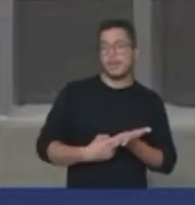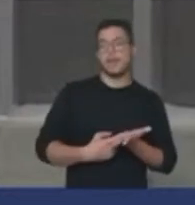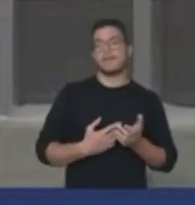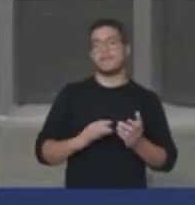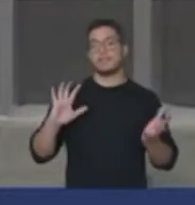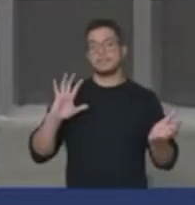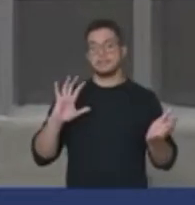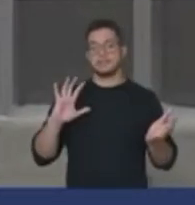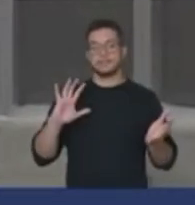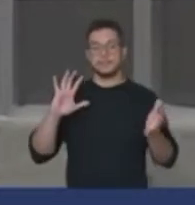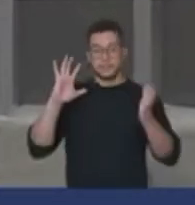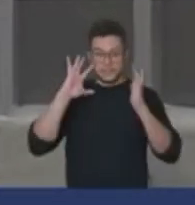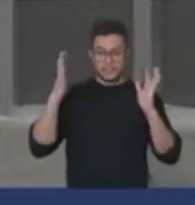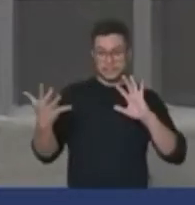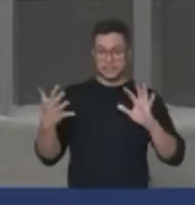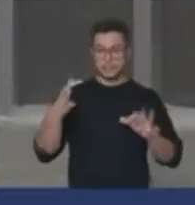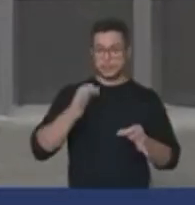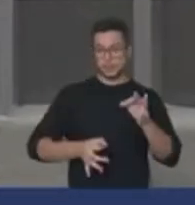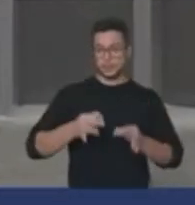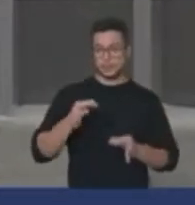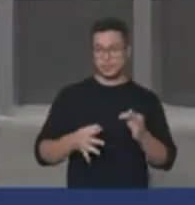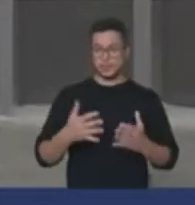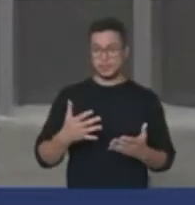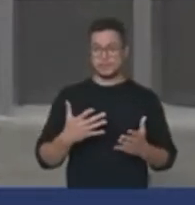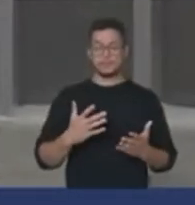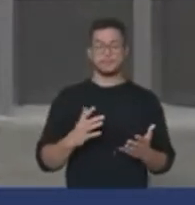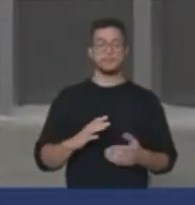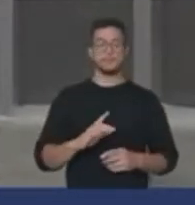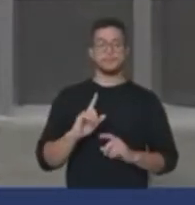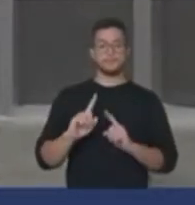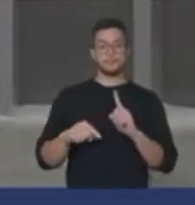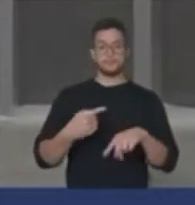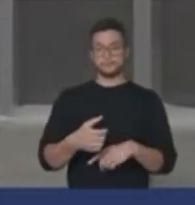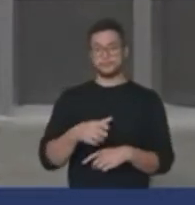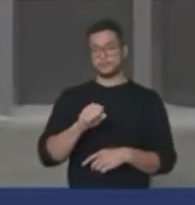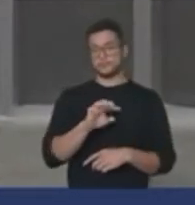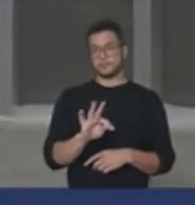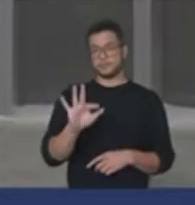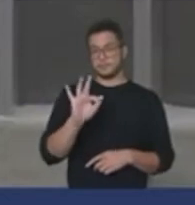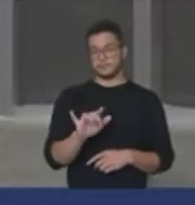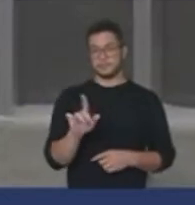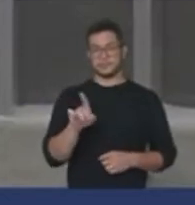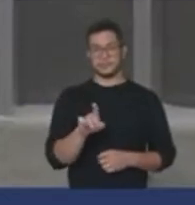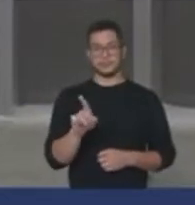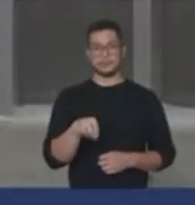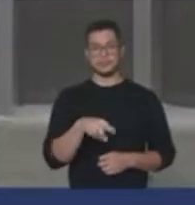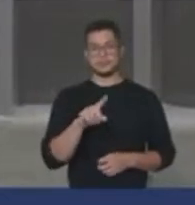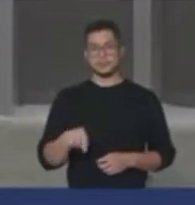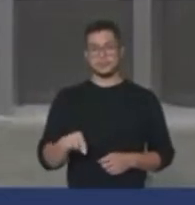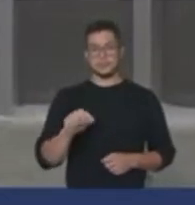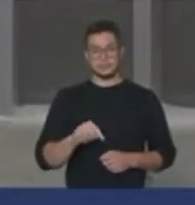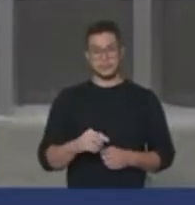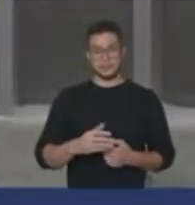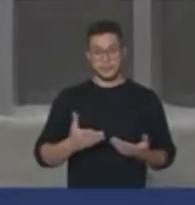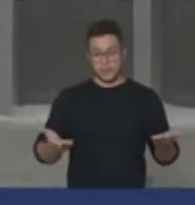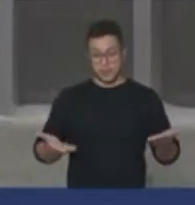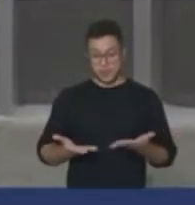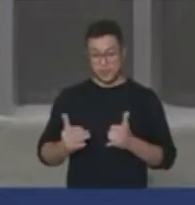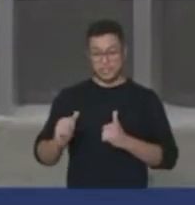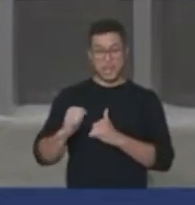no Supremo Tribunal Federal, foi revogada pela injustiça cometida na Lava Jato. A Lava Jato hoje